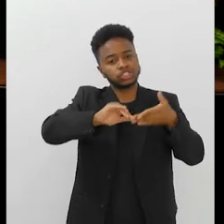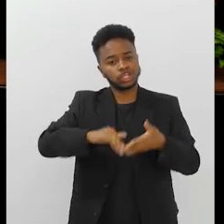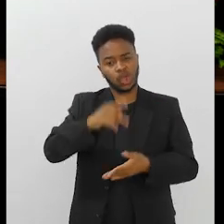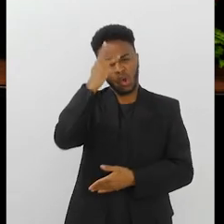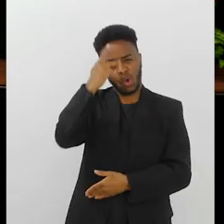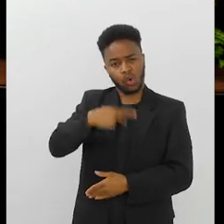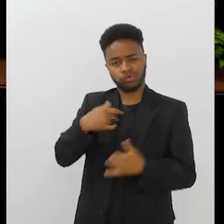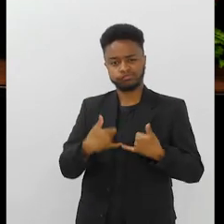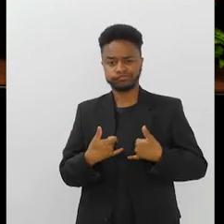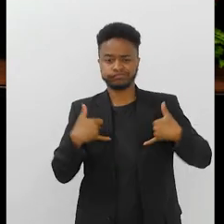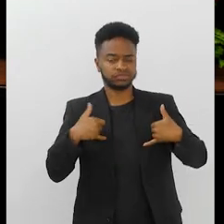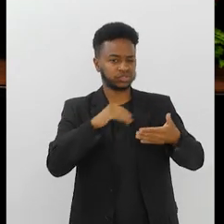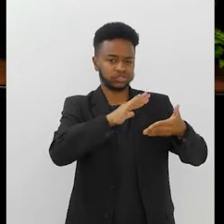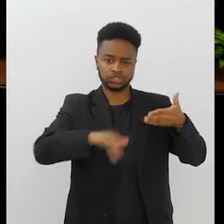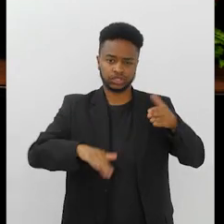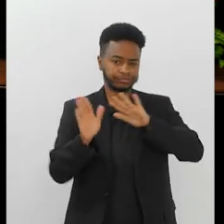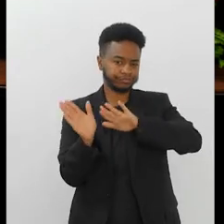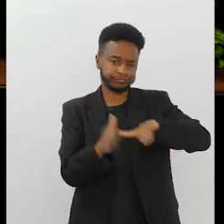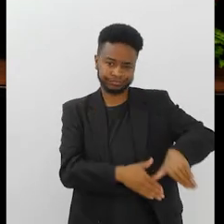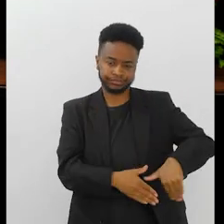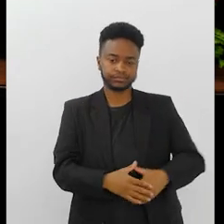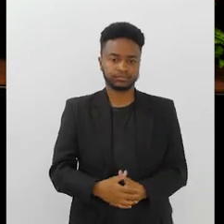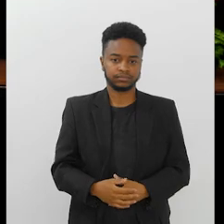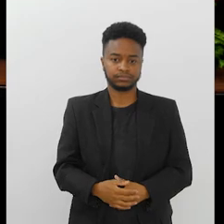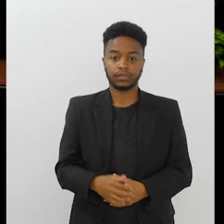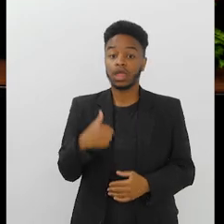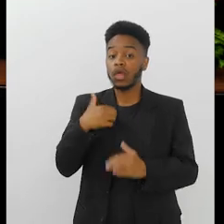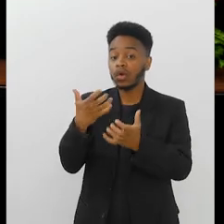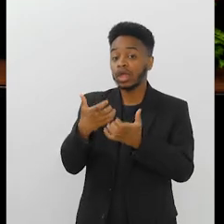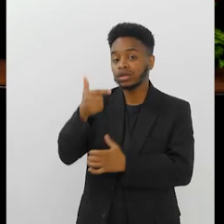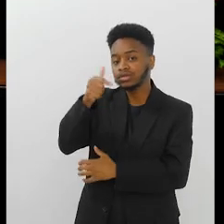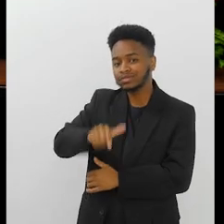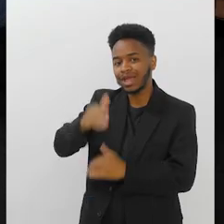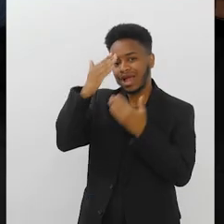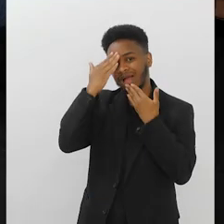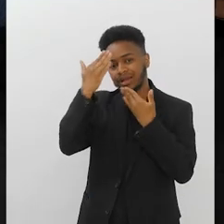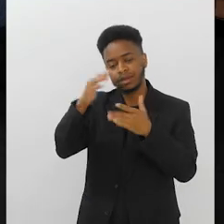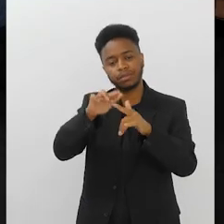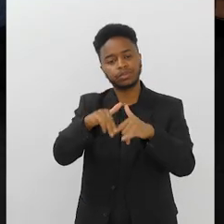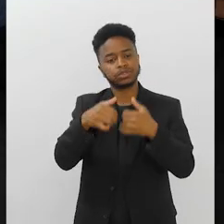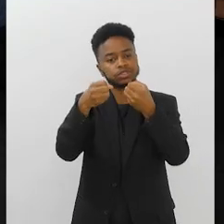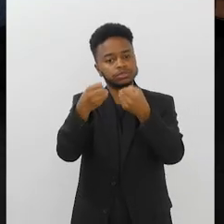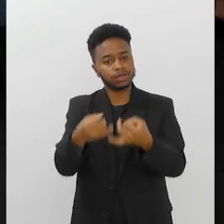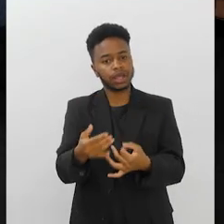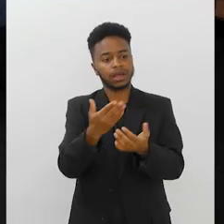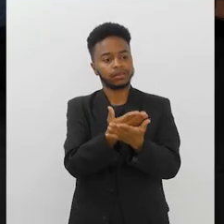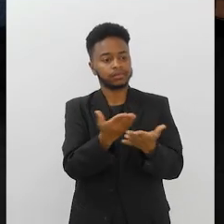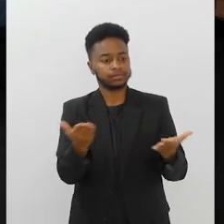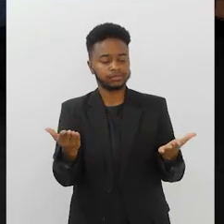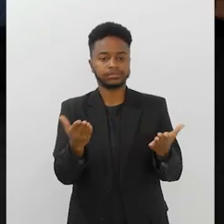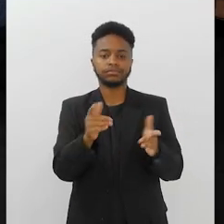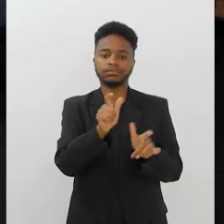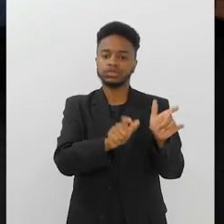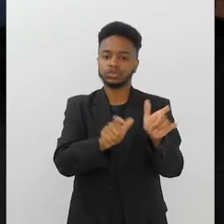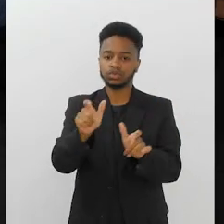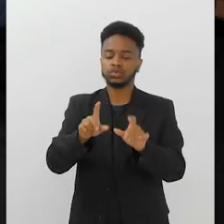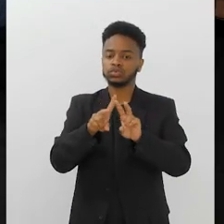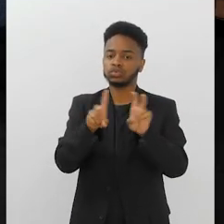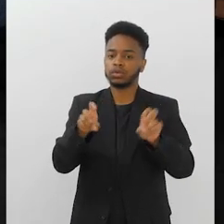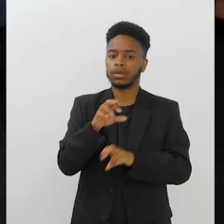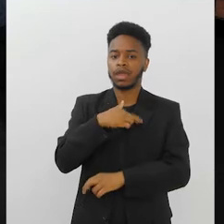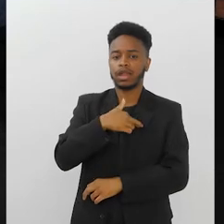tirar toda essa questão de vaidade toda essa questão né do orgulho quero te agradecer mais uma vez por esclarecer para